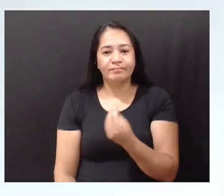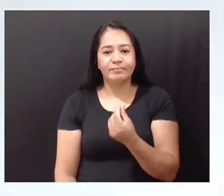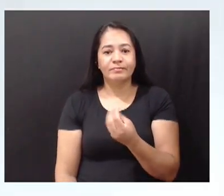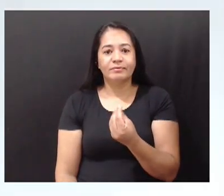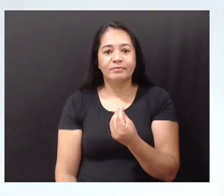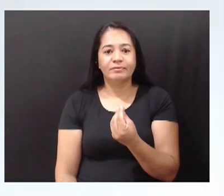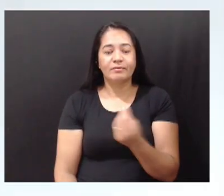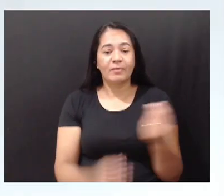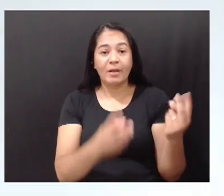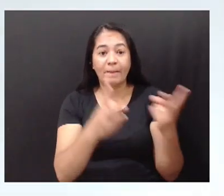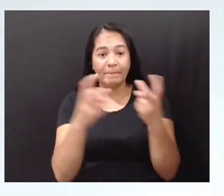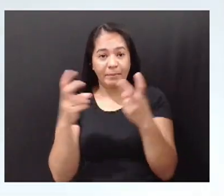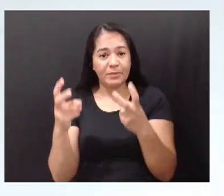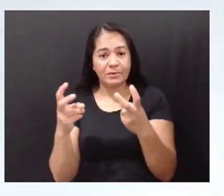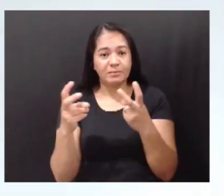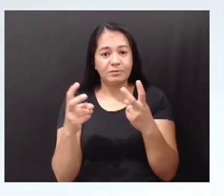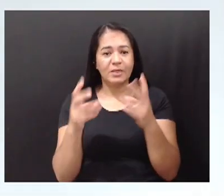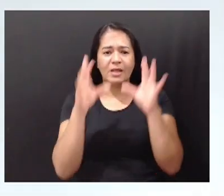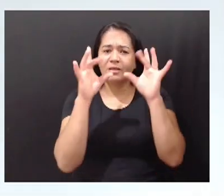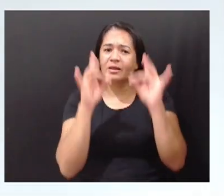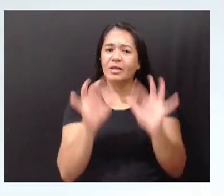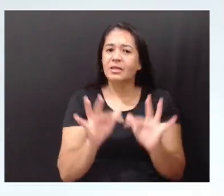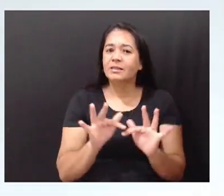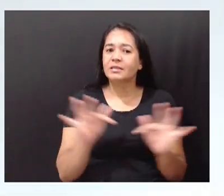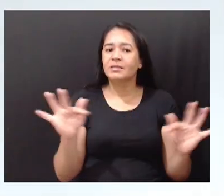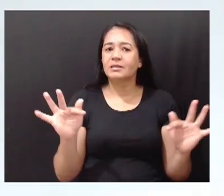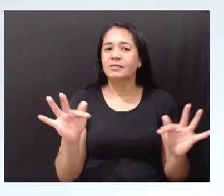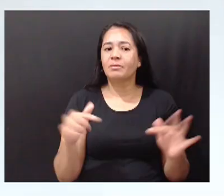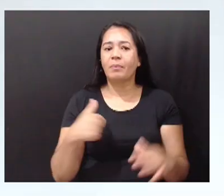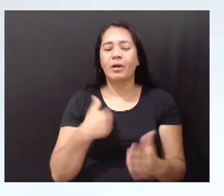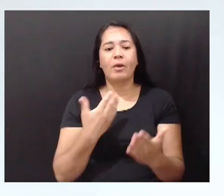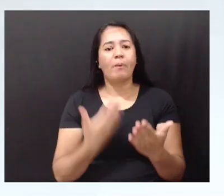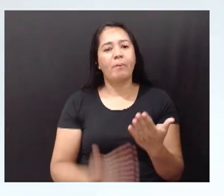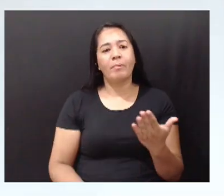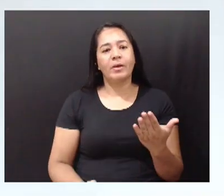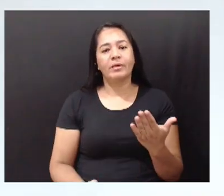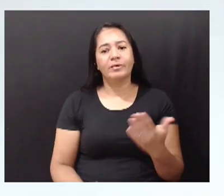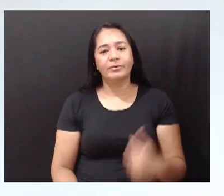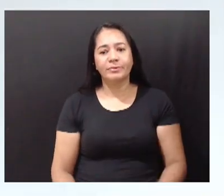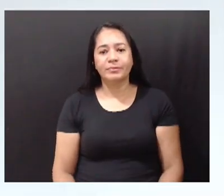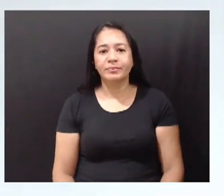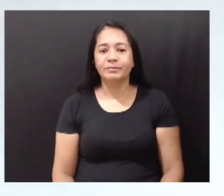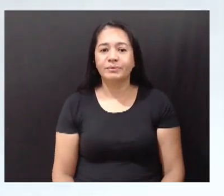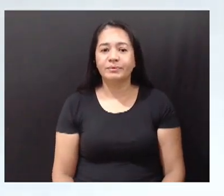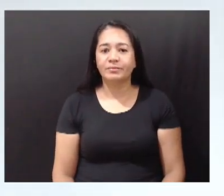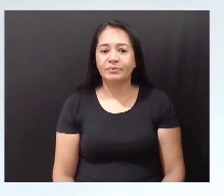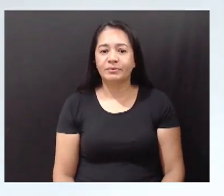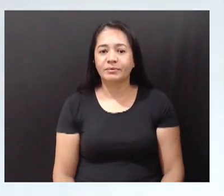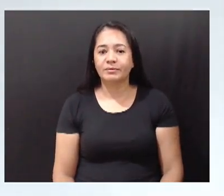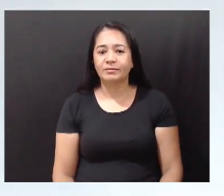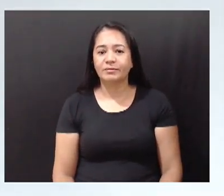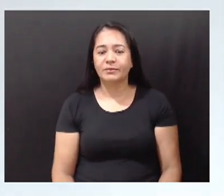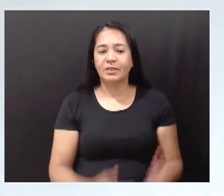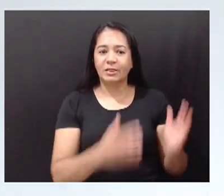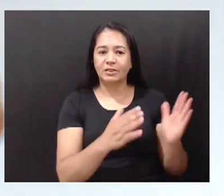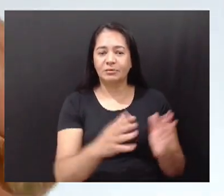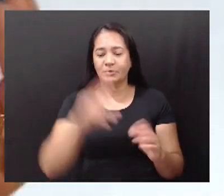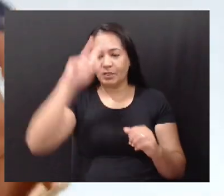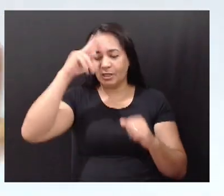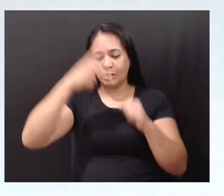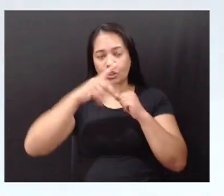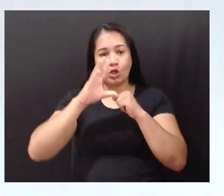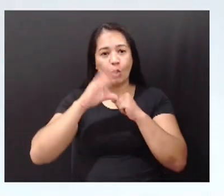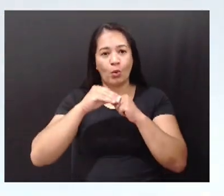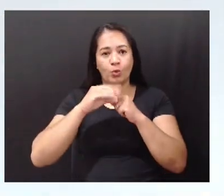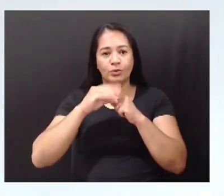perceber pequenos detalhes que eu me perco ao meu redor. Então, quando eu faço esse processo de autoconhecimento e